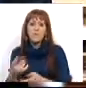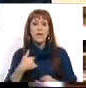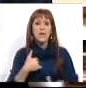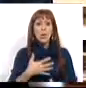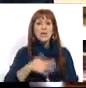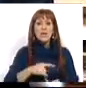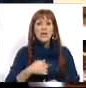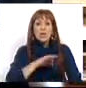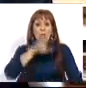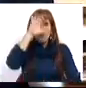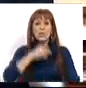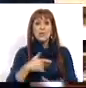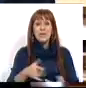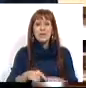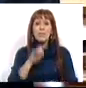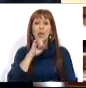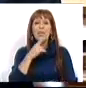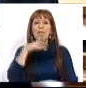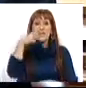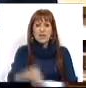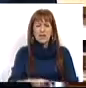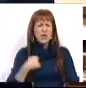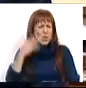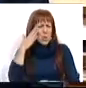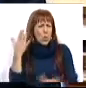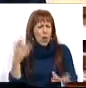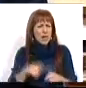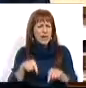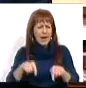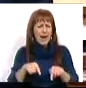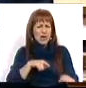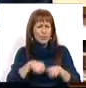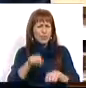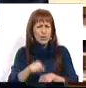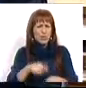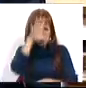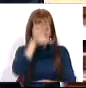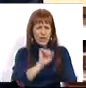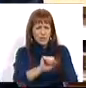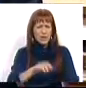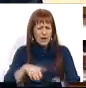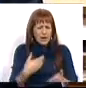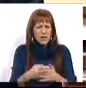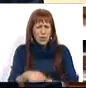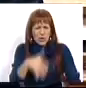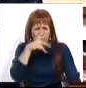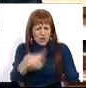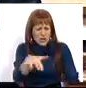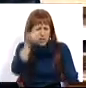eu gostaria, Sr. Ministro, que depois pudesse dizer se não lhe parece que foram estas políticas do Governo que levaram à